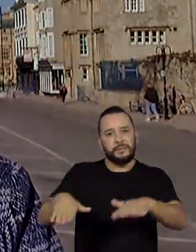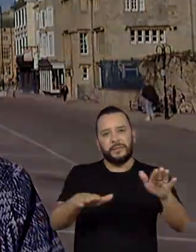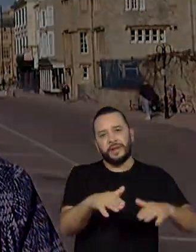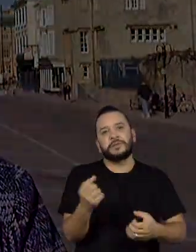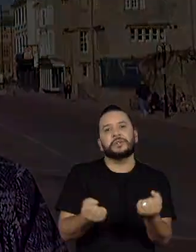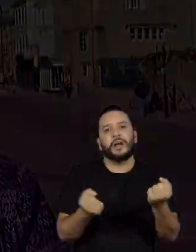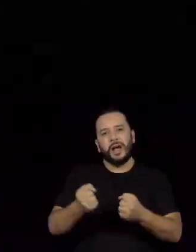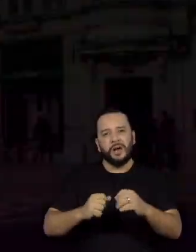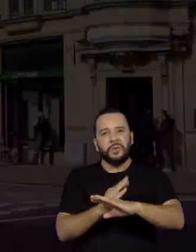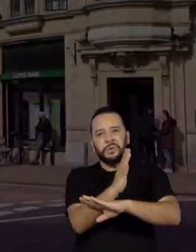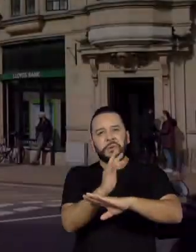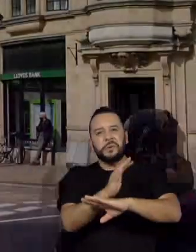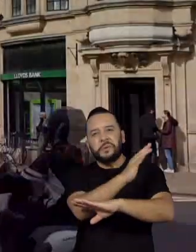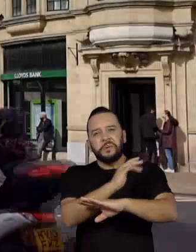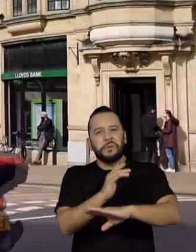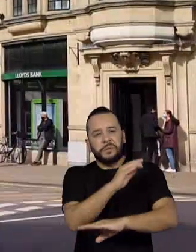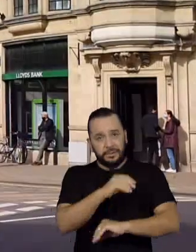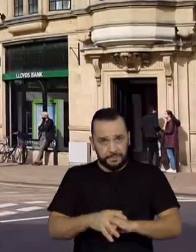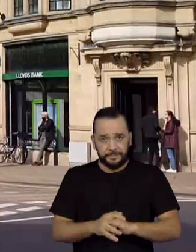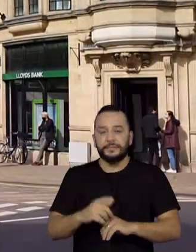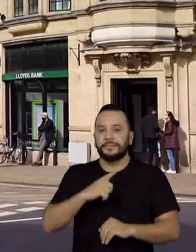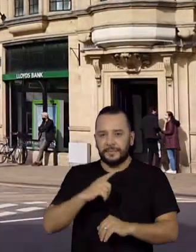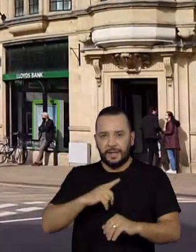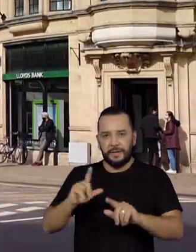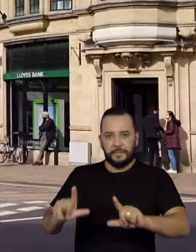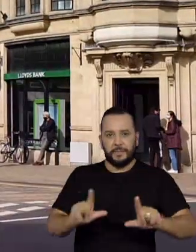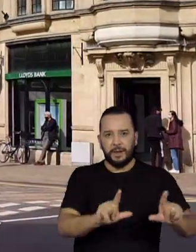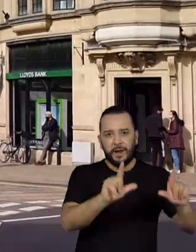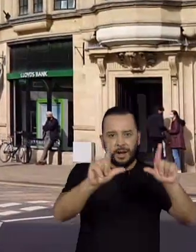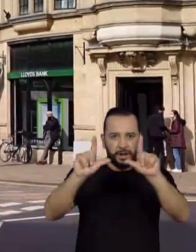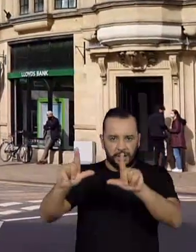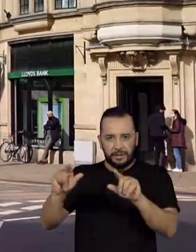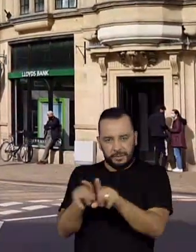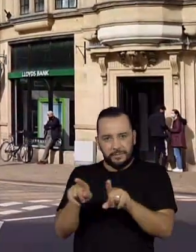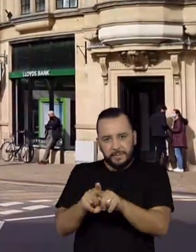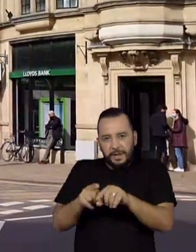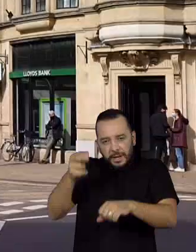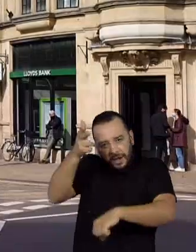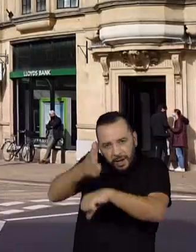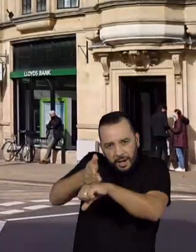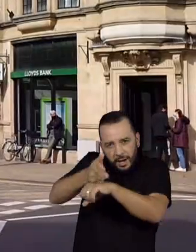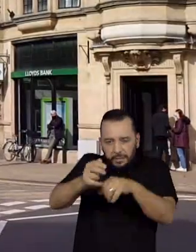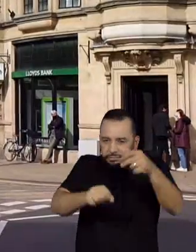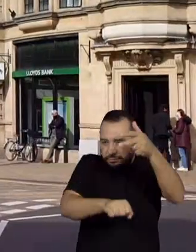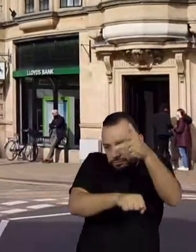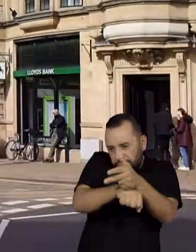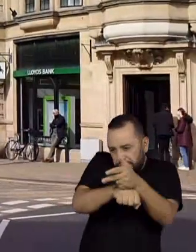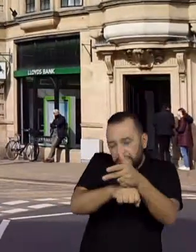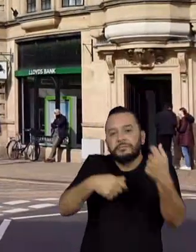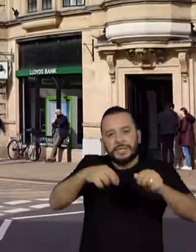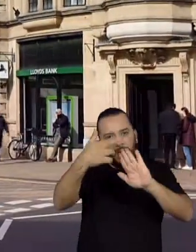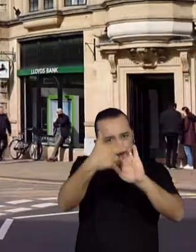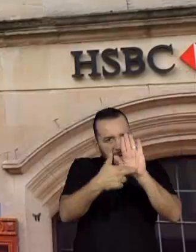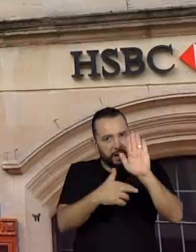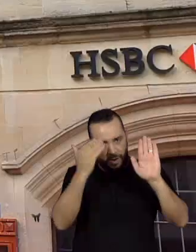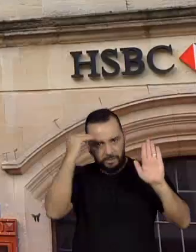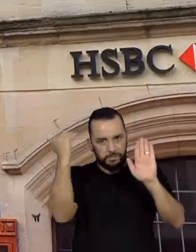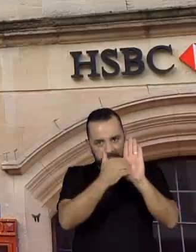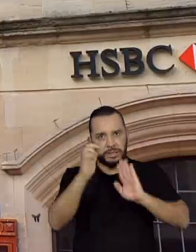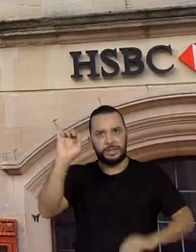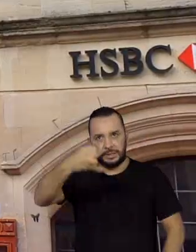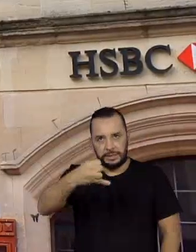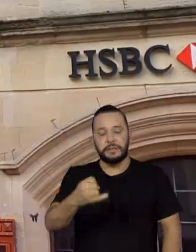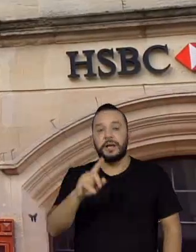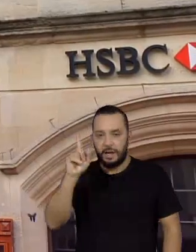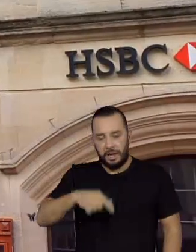pelo veículo. Placas e câmeras serão instaladas por toda a região para assegurar o cumprimento das restrições. Esta